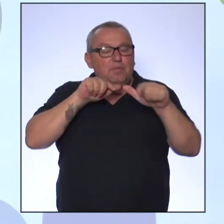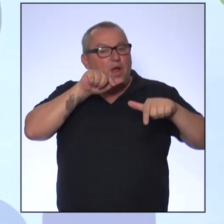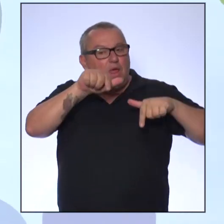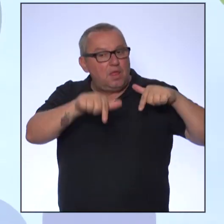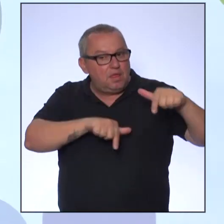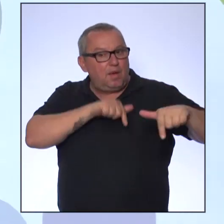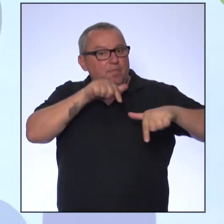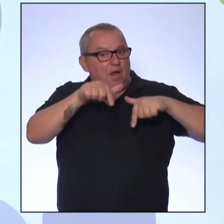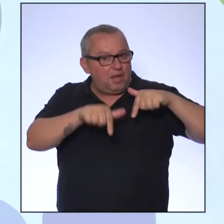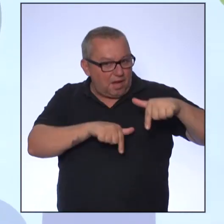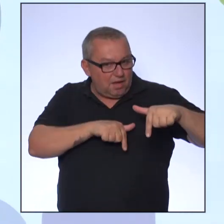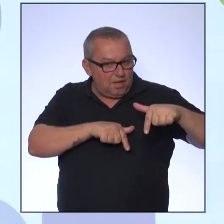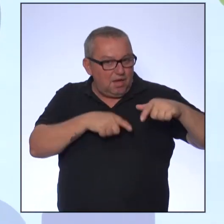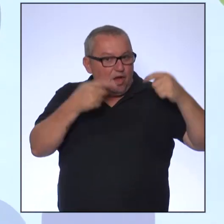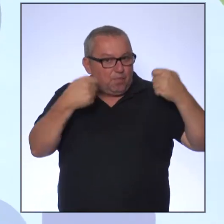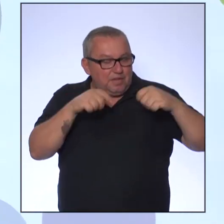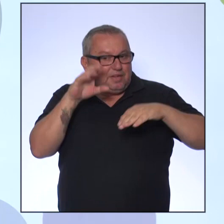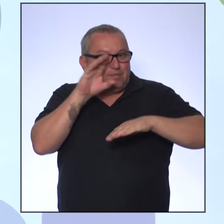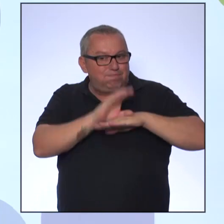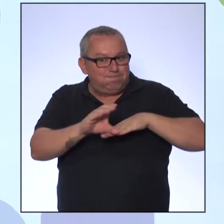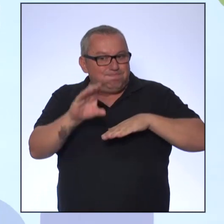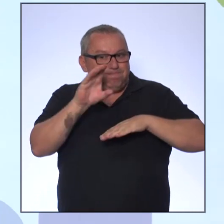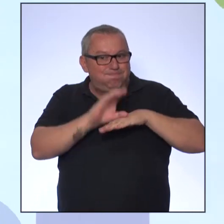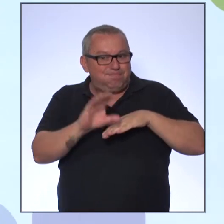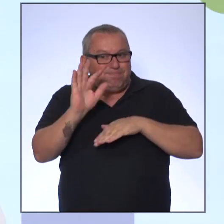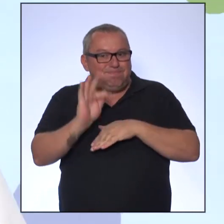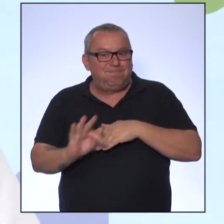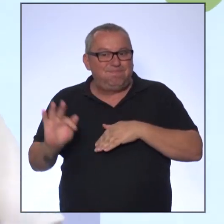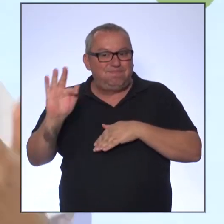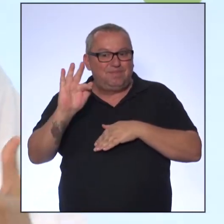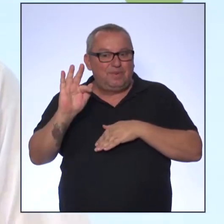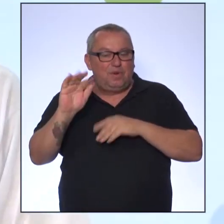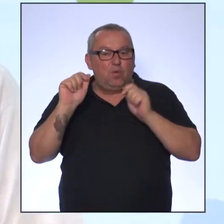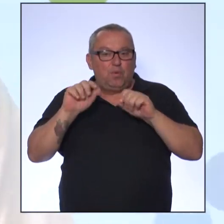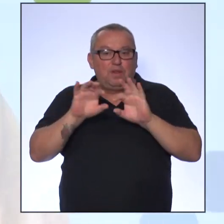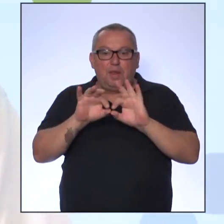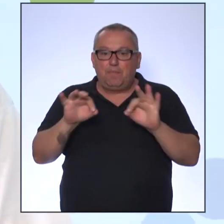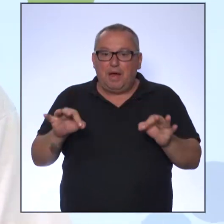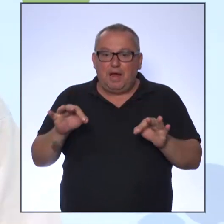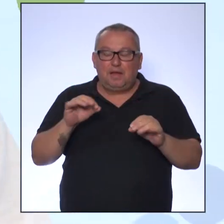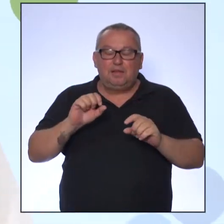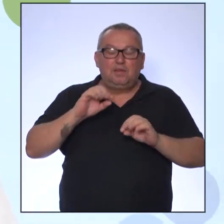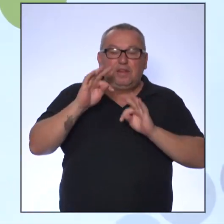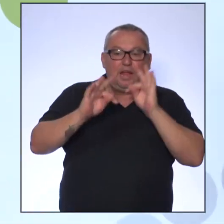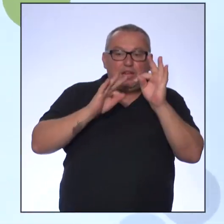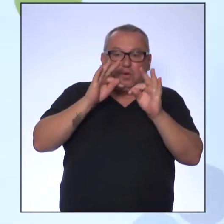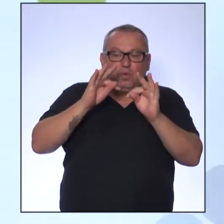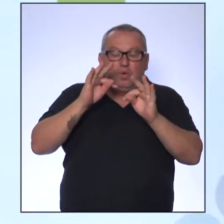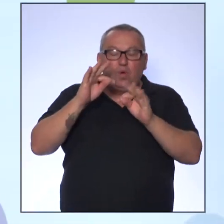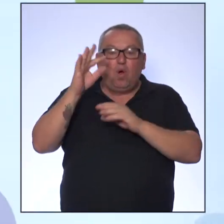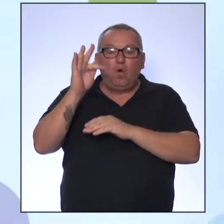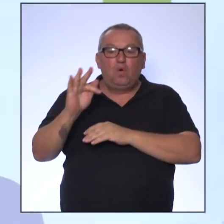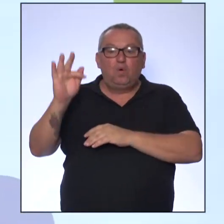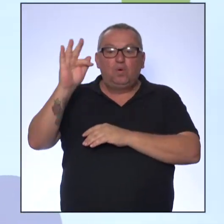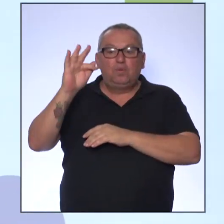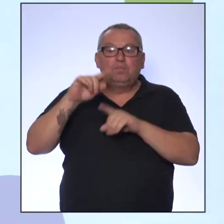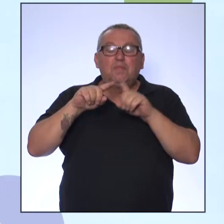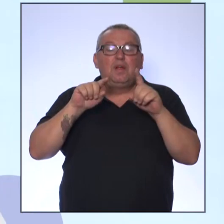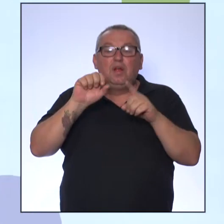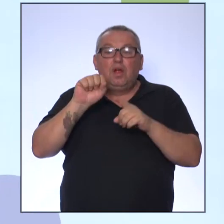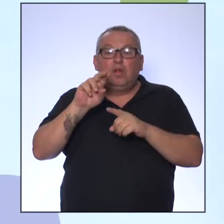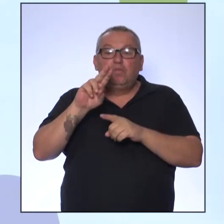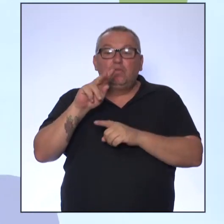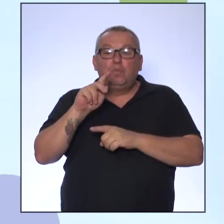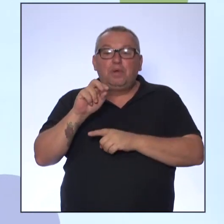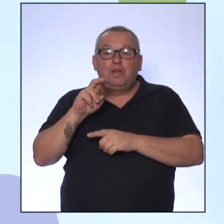exercer, normalmente a gente passa por um curso. Esse curso pode ser um curso básico, técnico, superior. O que é um curso superior? É o que